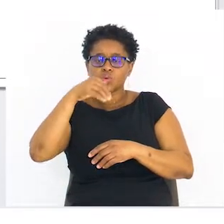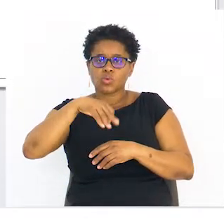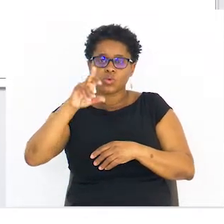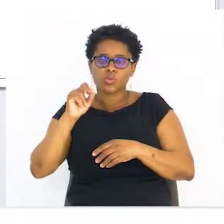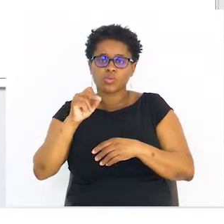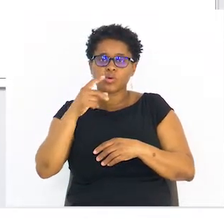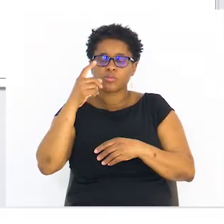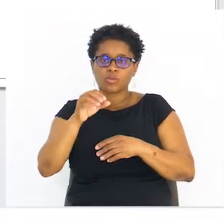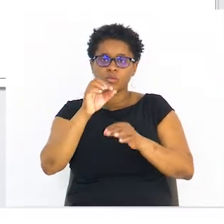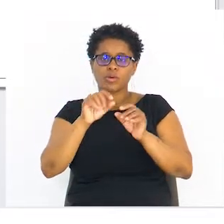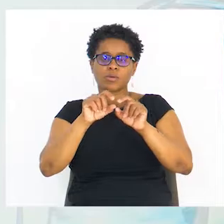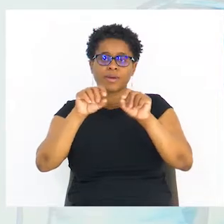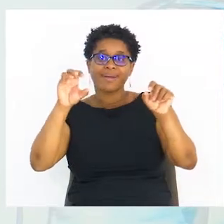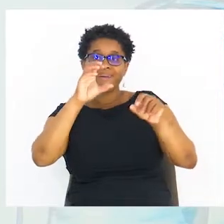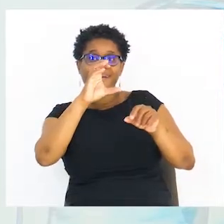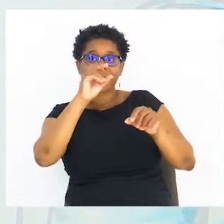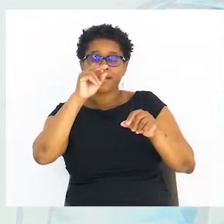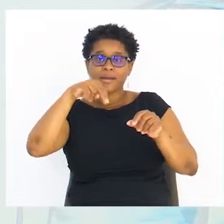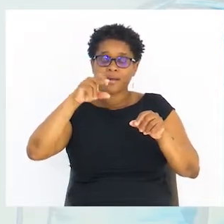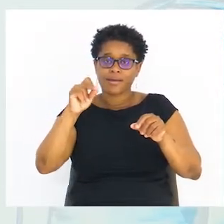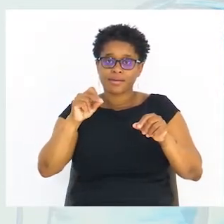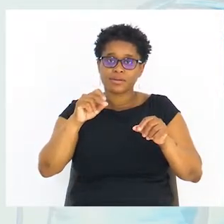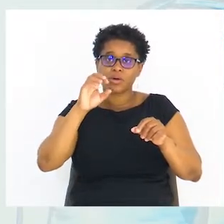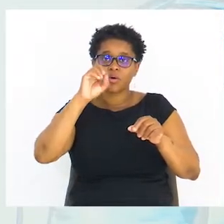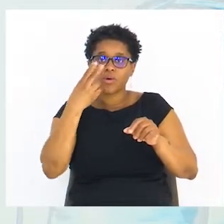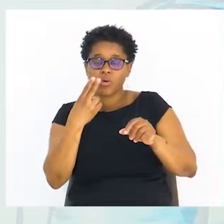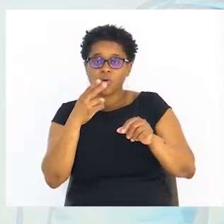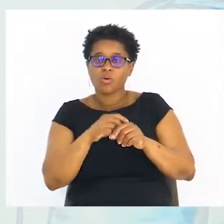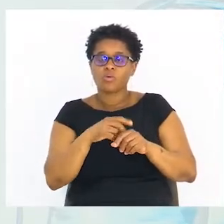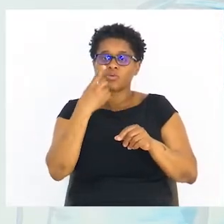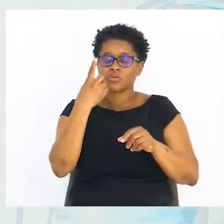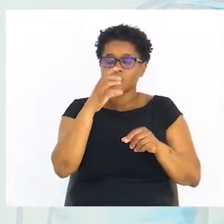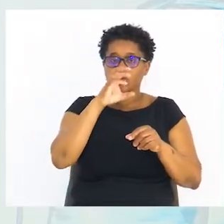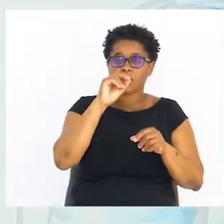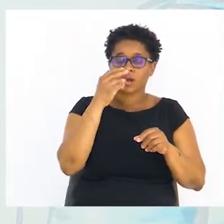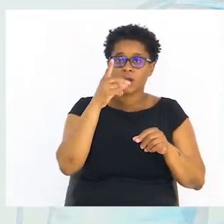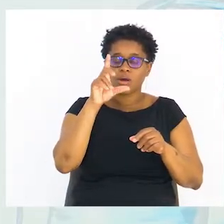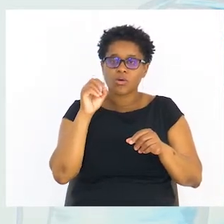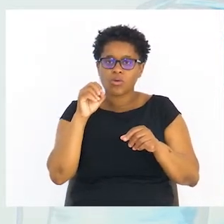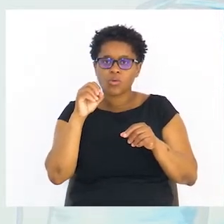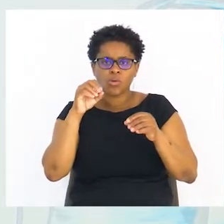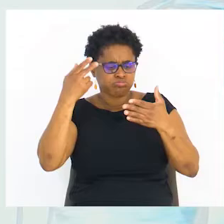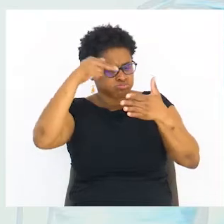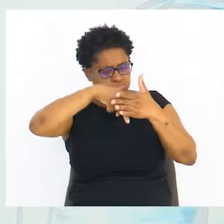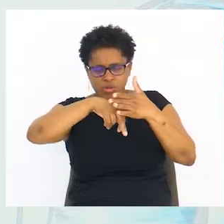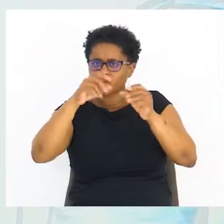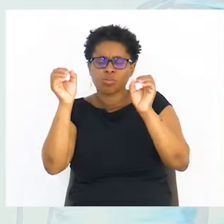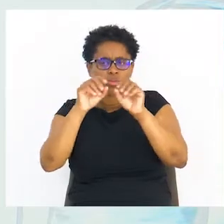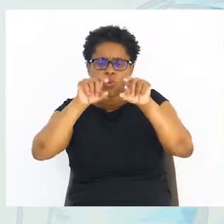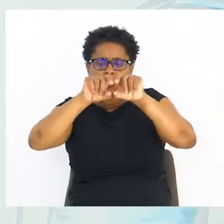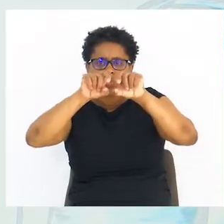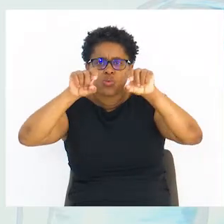uma cana, ou seja, de um caule oco, um